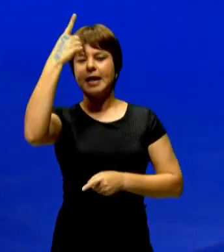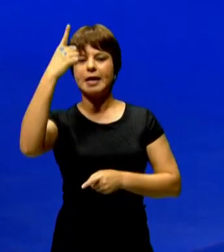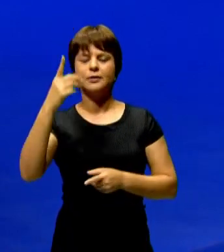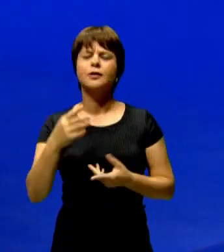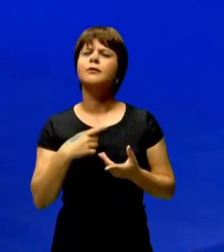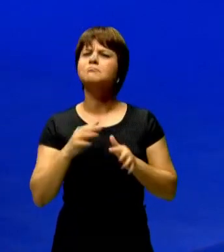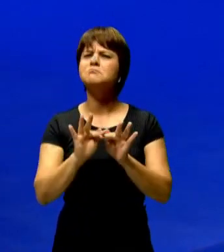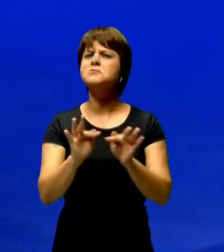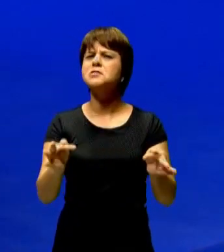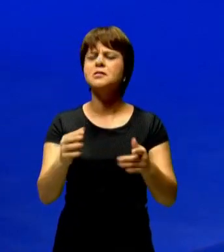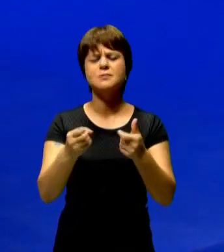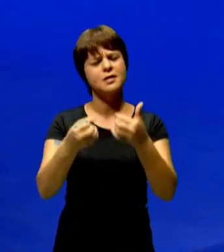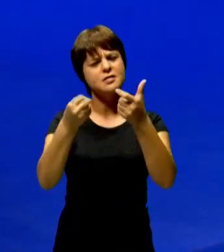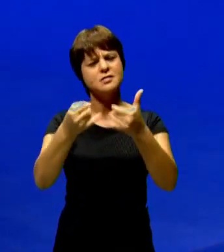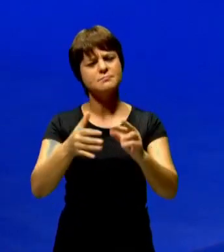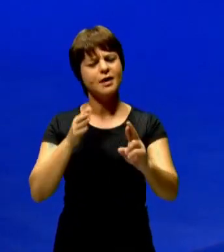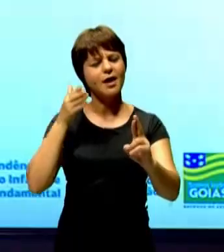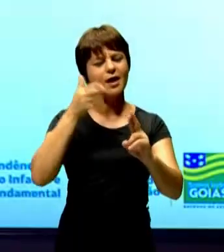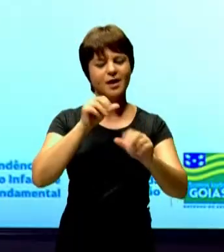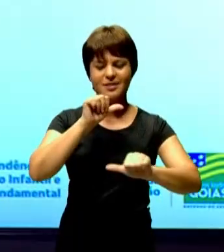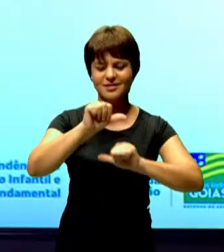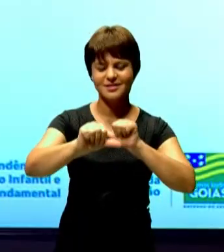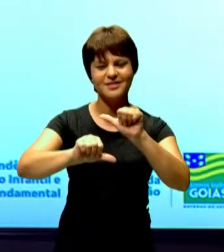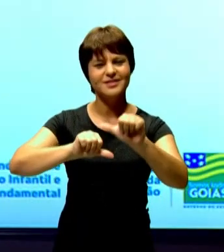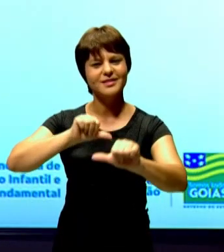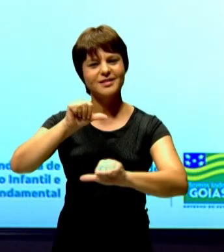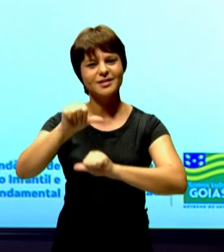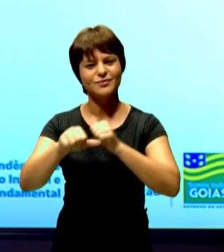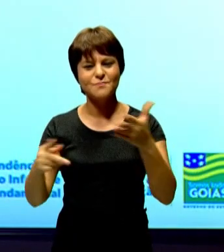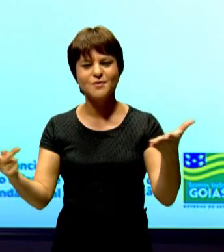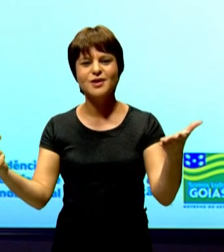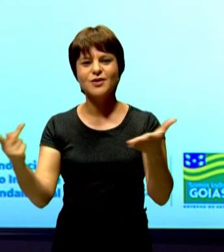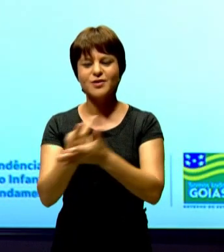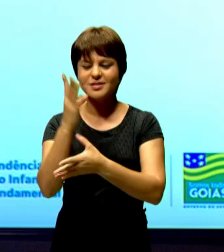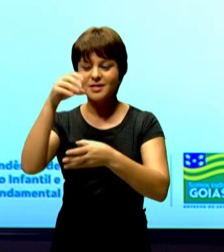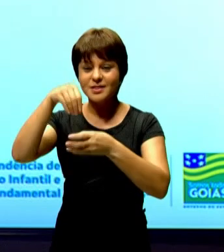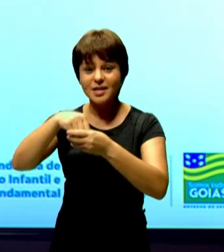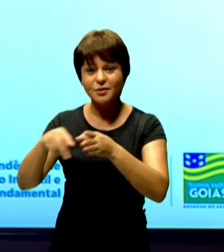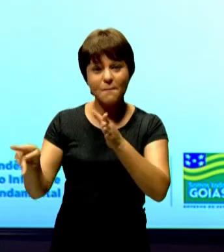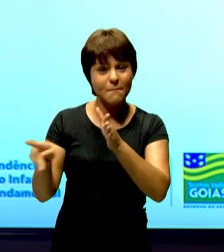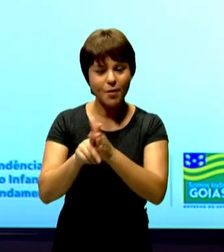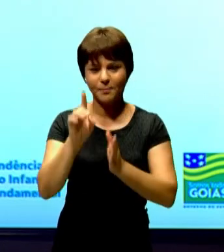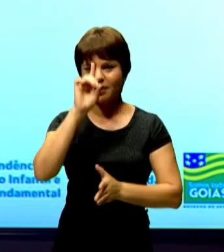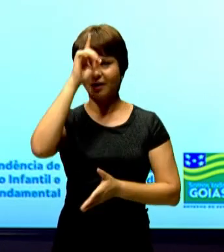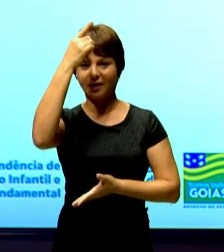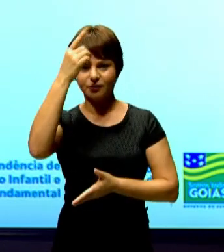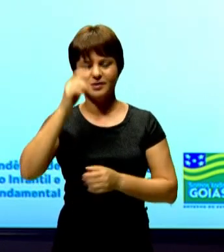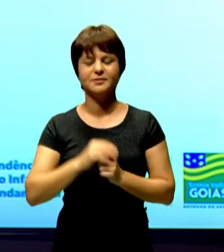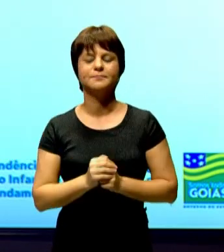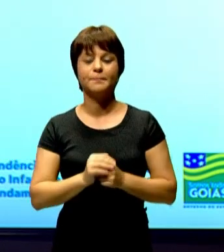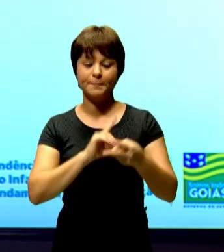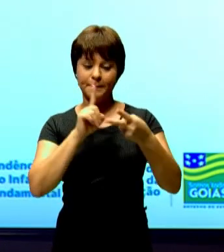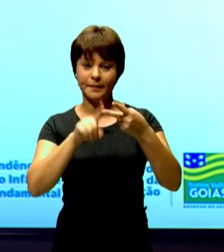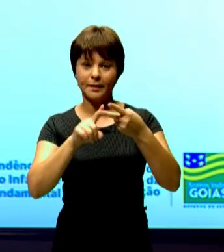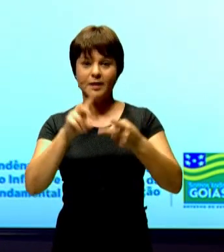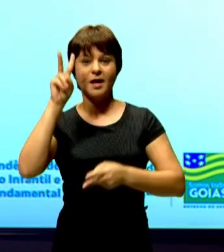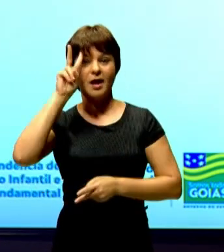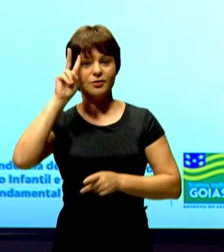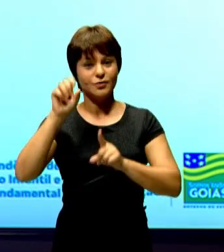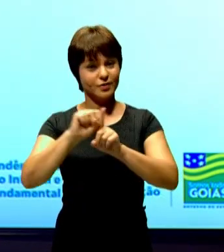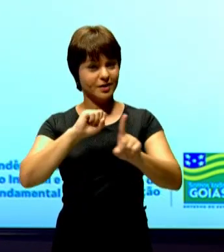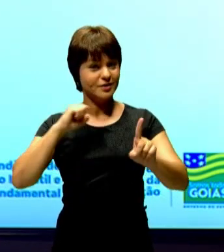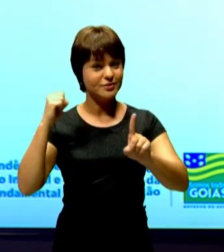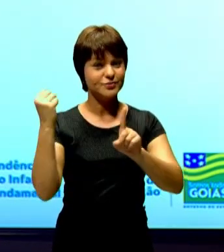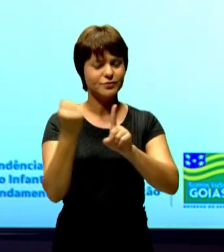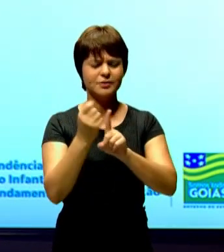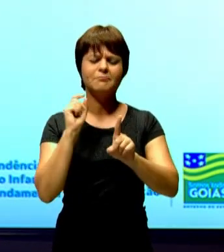seria aquela referente às transformações da matéria na natureza. A história social, por sua vez, seria